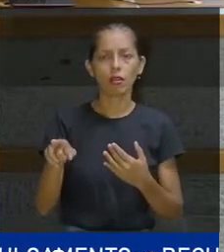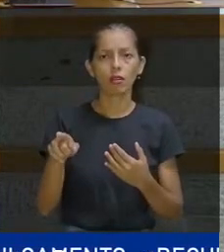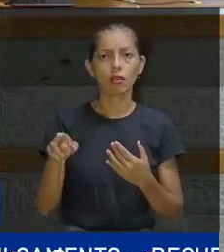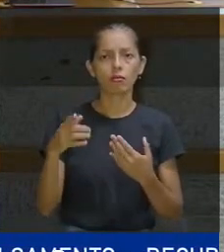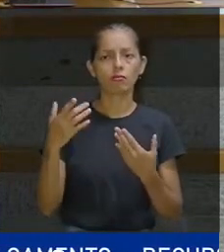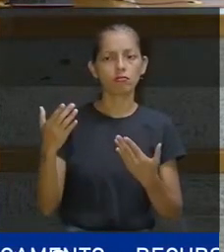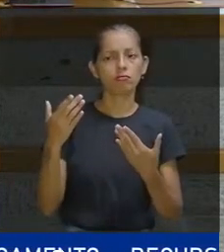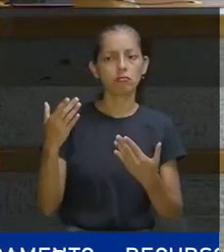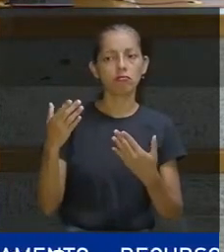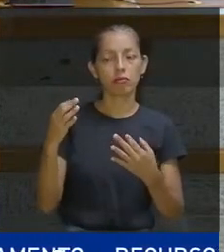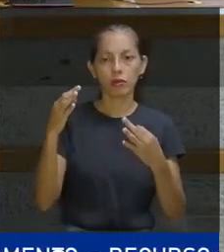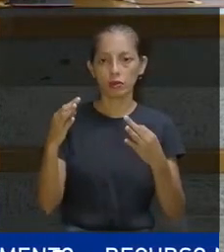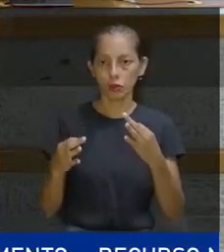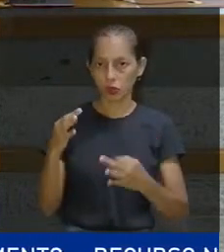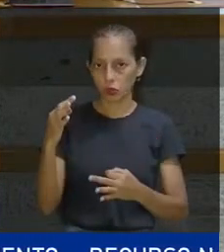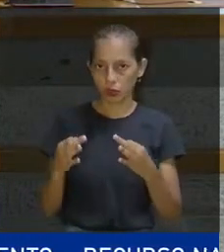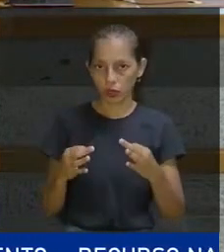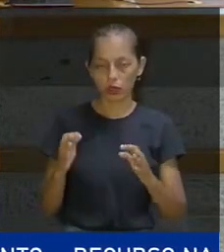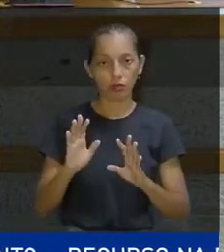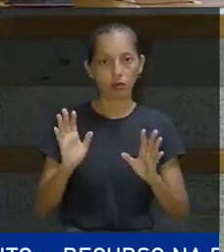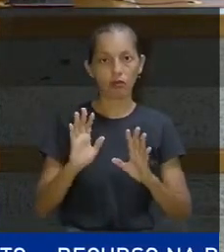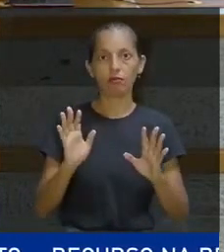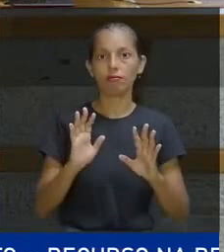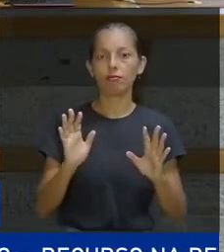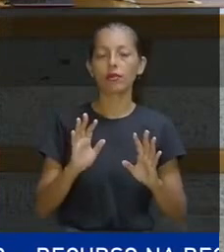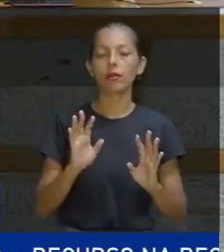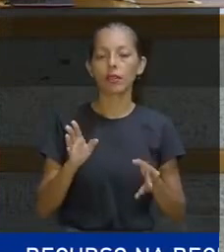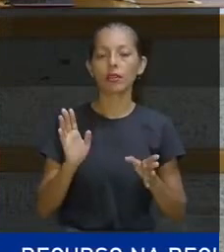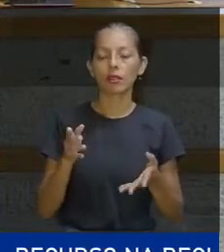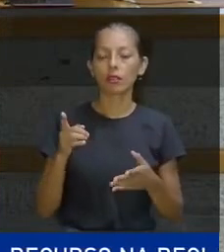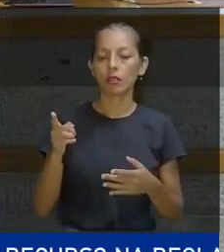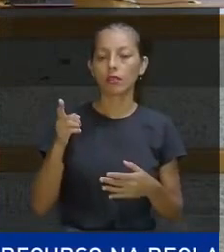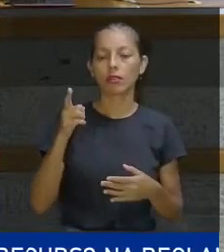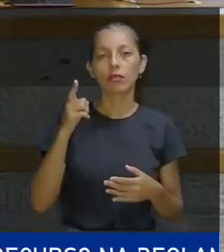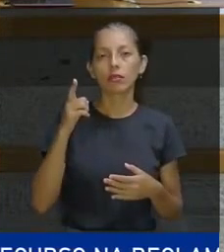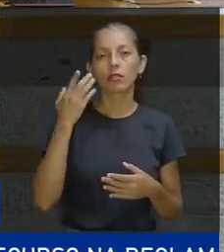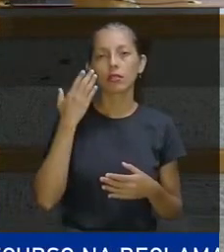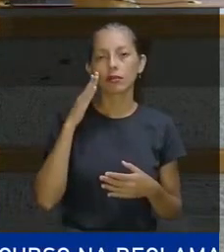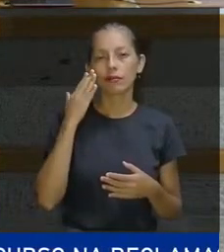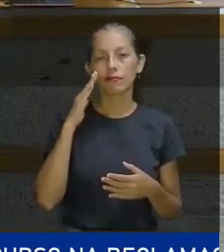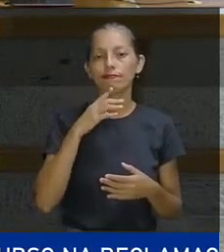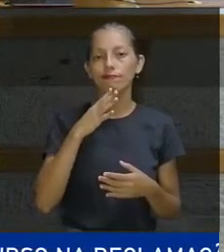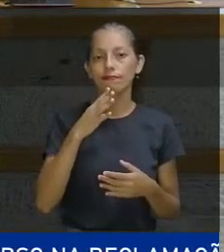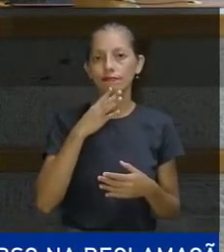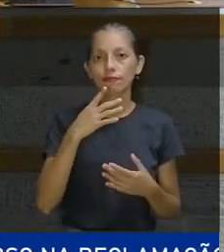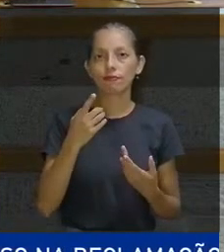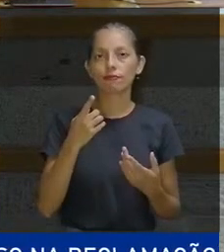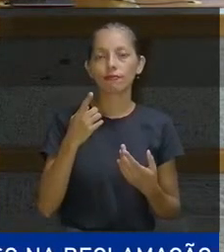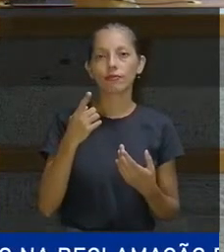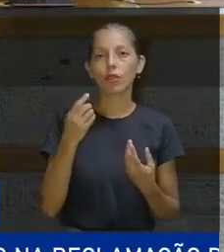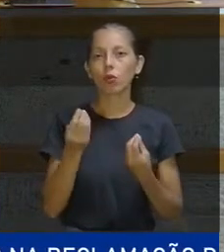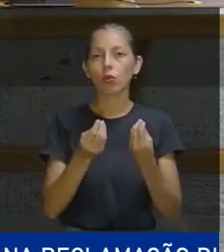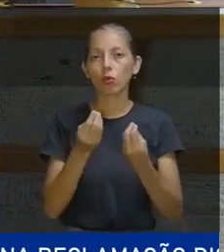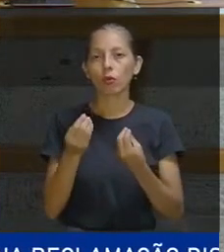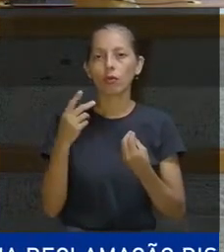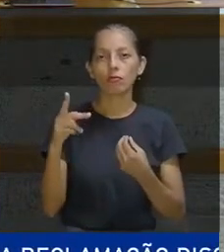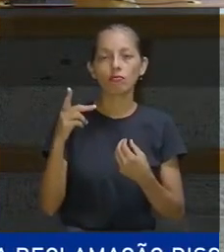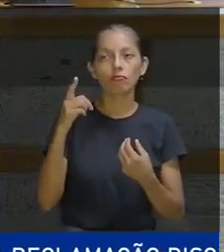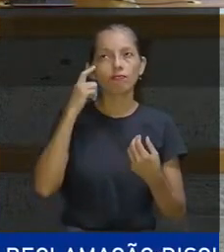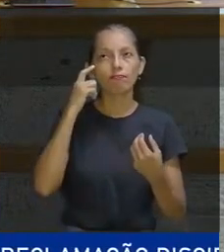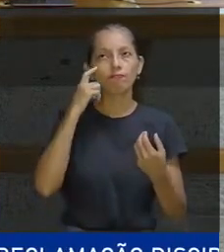ele é moralmente atacável, e sim duvidar da sua condição psicológica para o